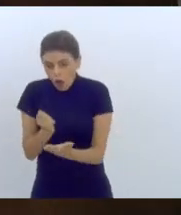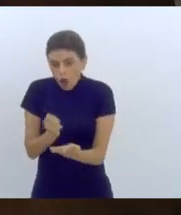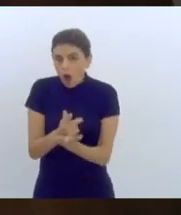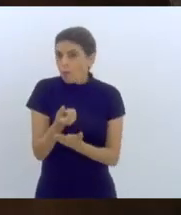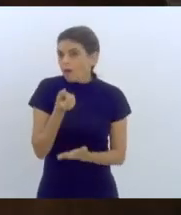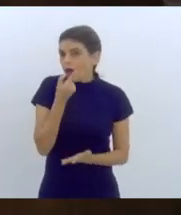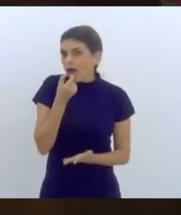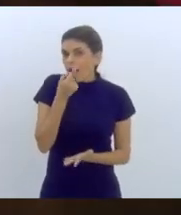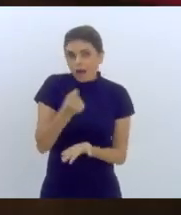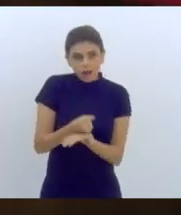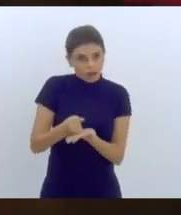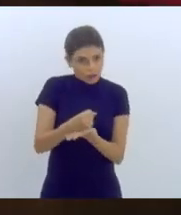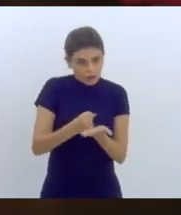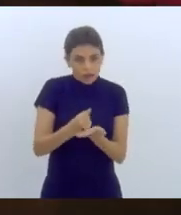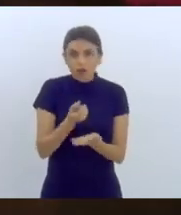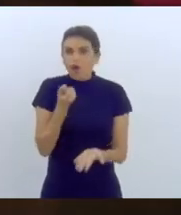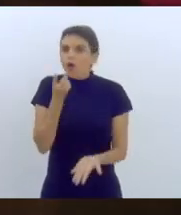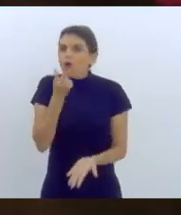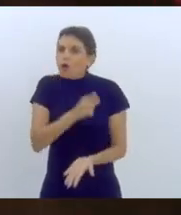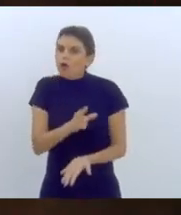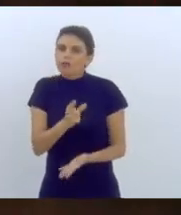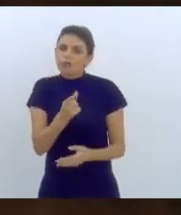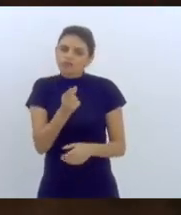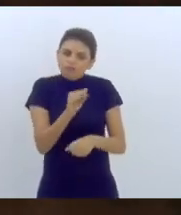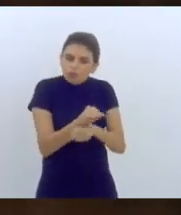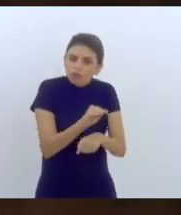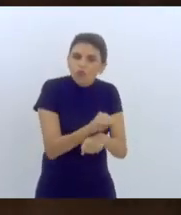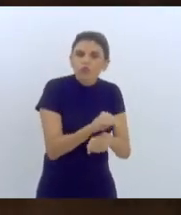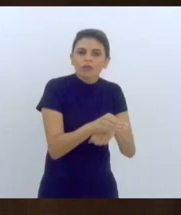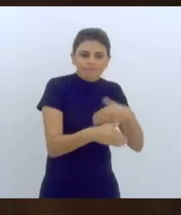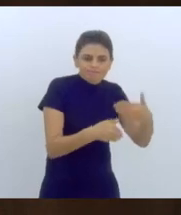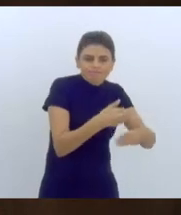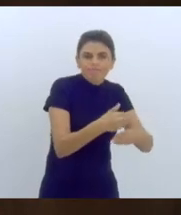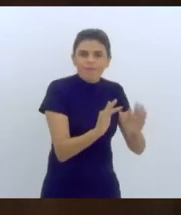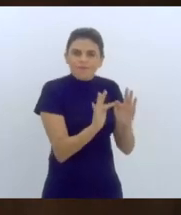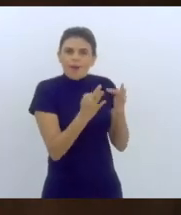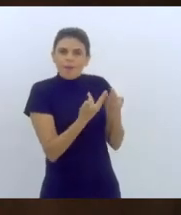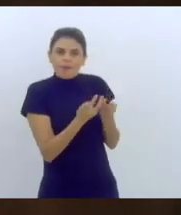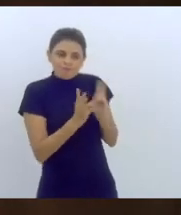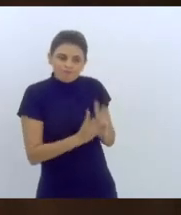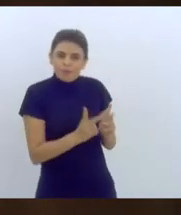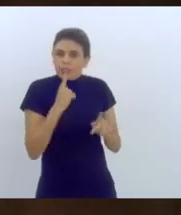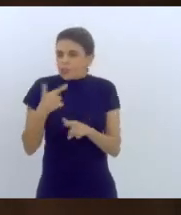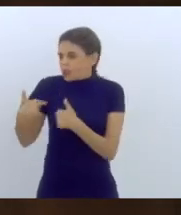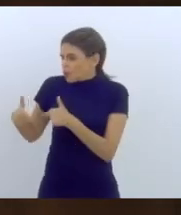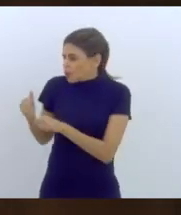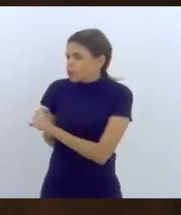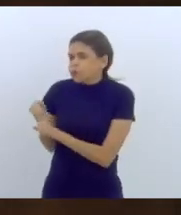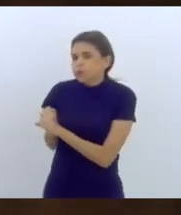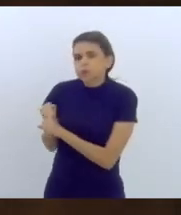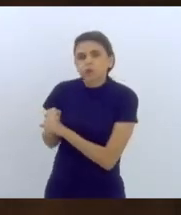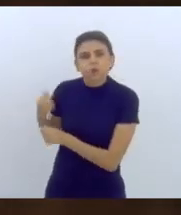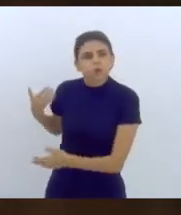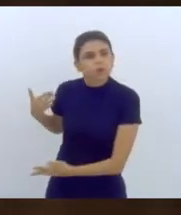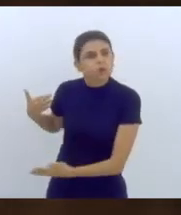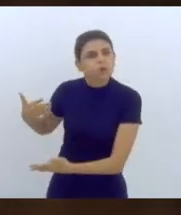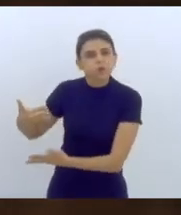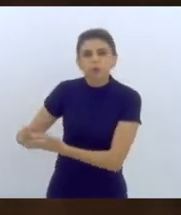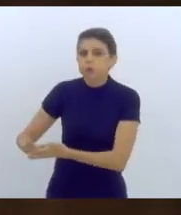medicamento, de conseguir sustentar a sua vida após terem trabalhado tantos anos por